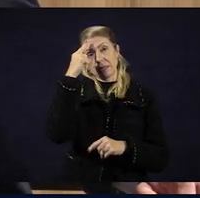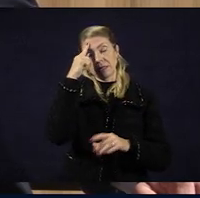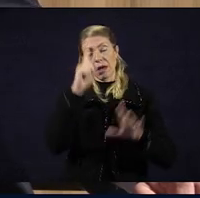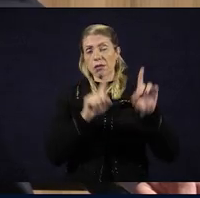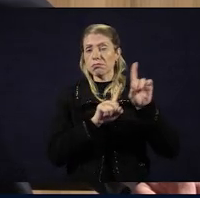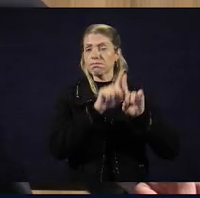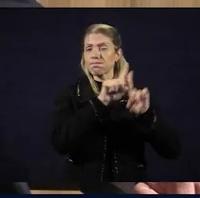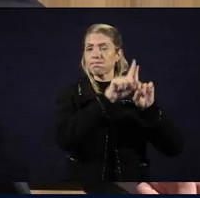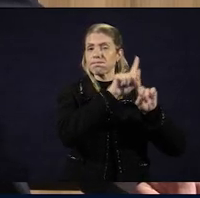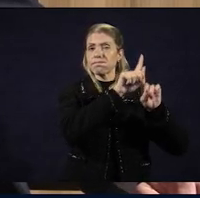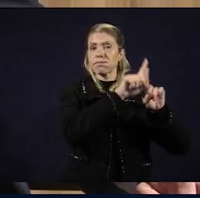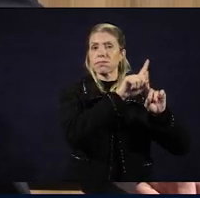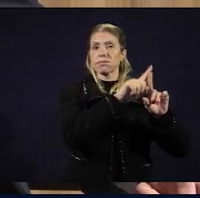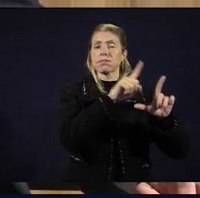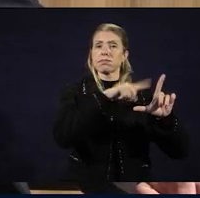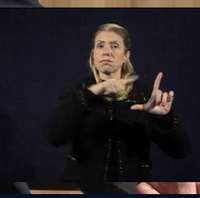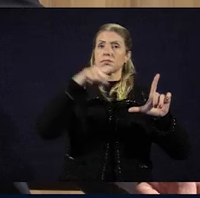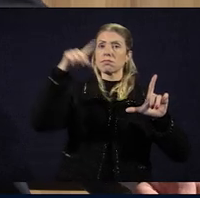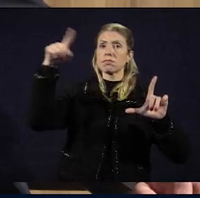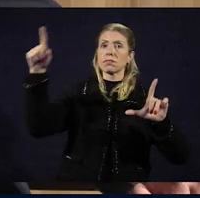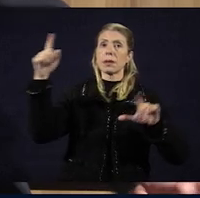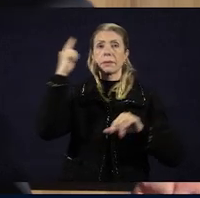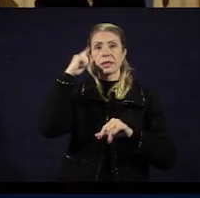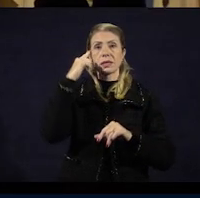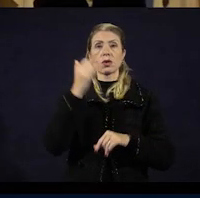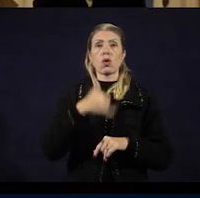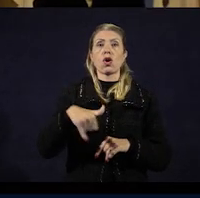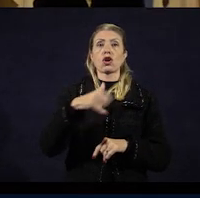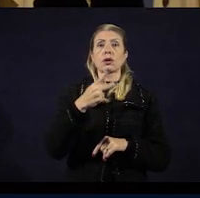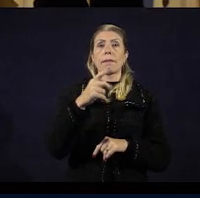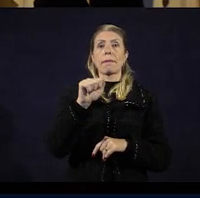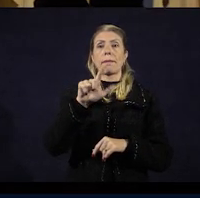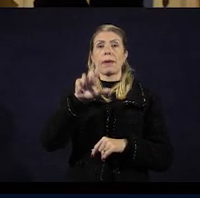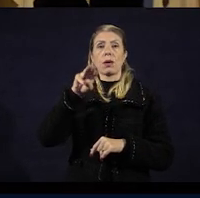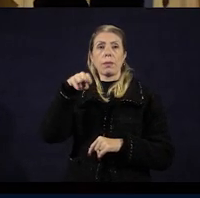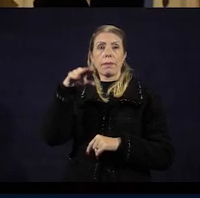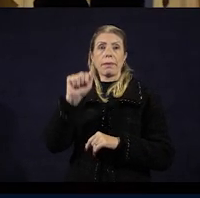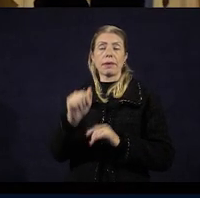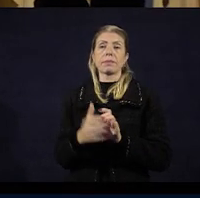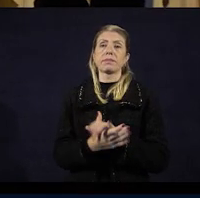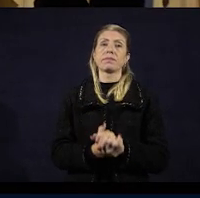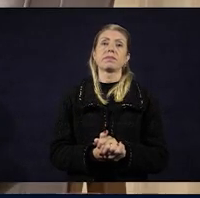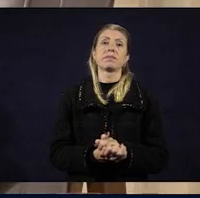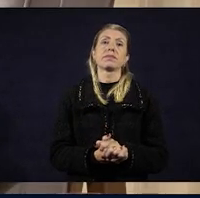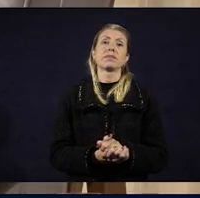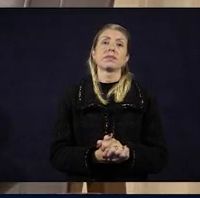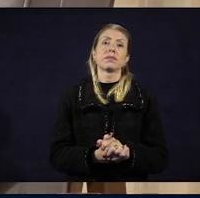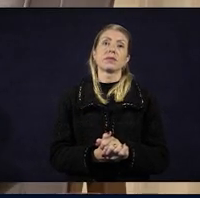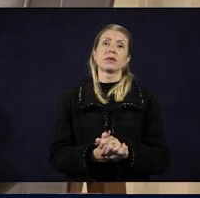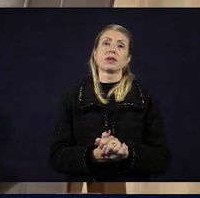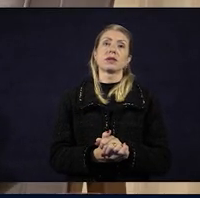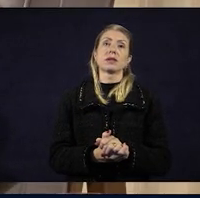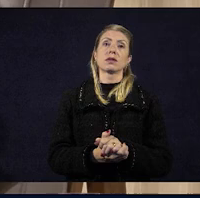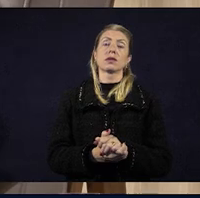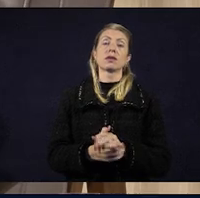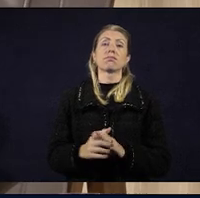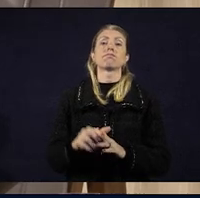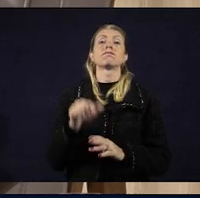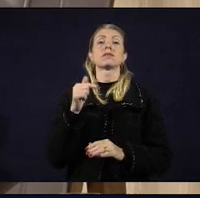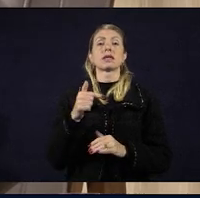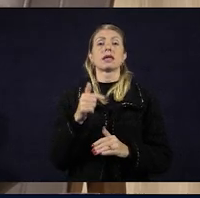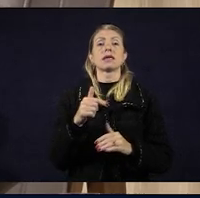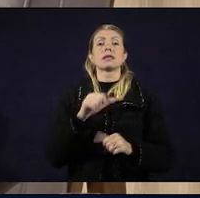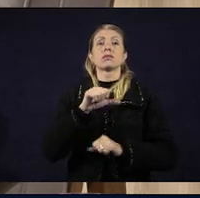nesse nesse mercado de óleo de palma para frente e nessa transição net zero né várias